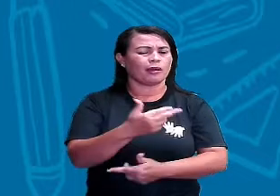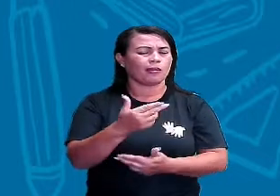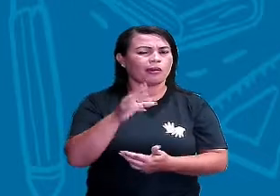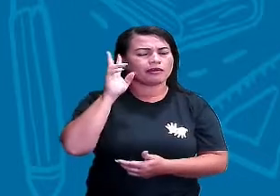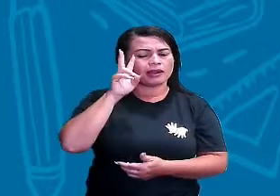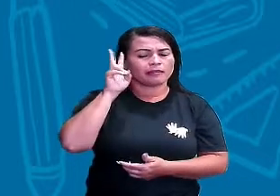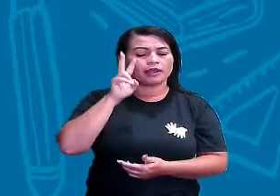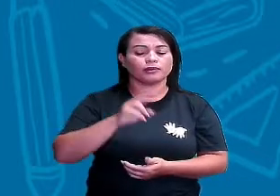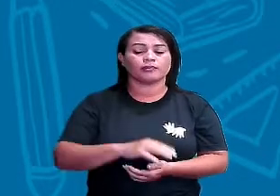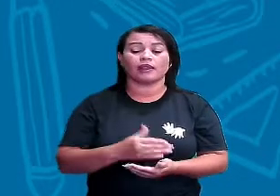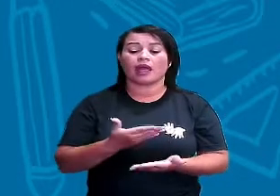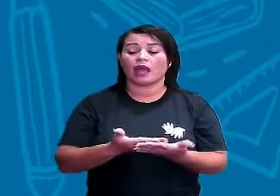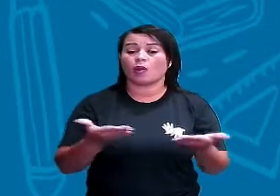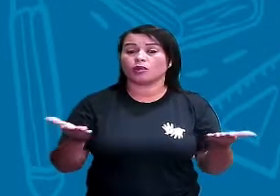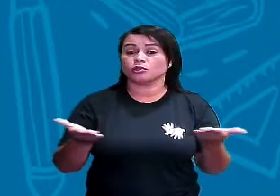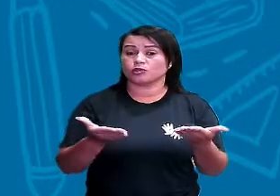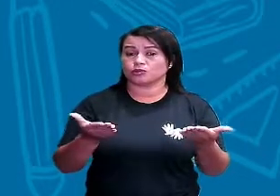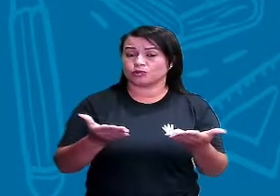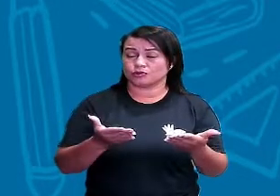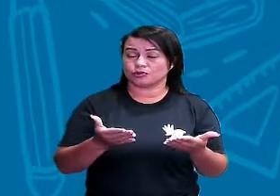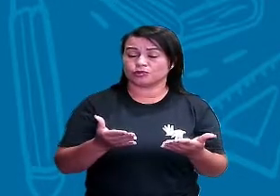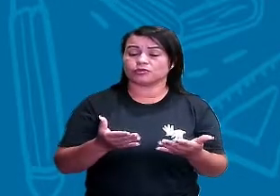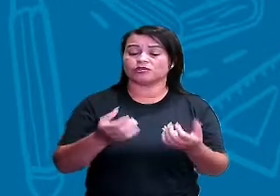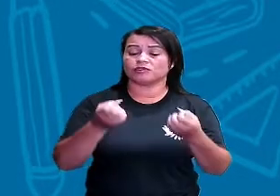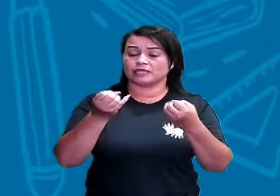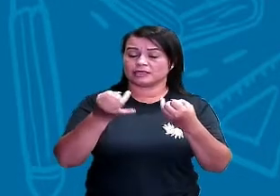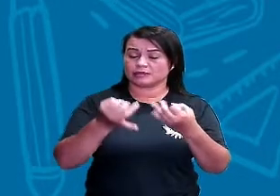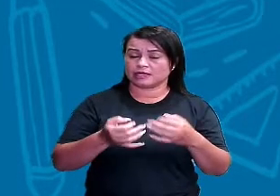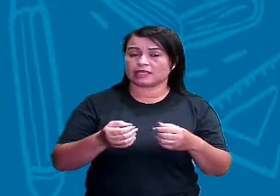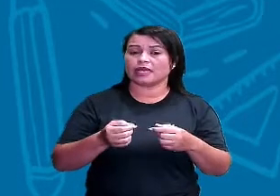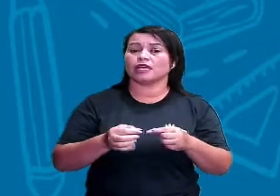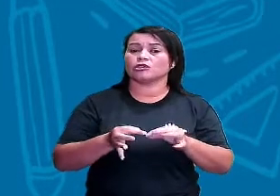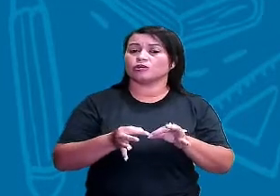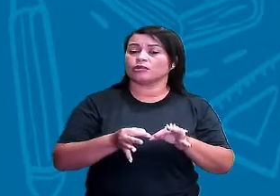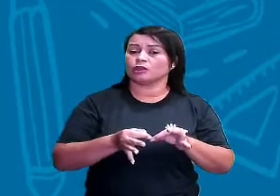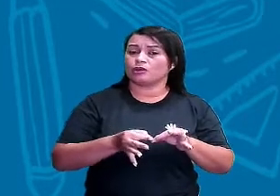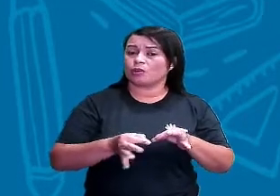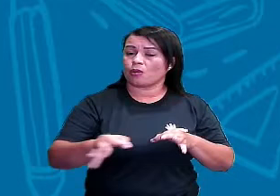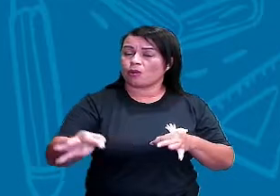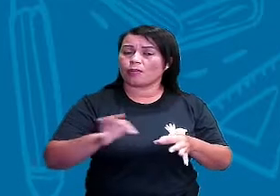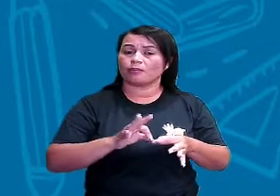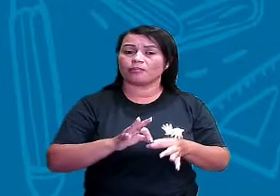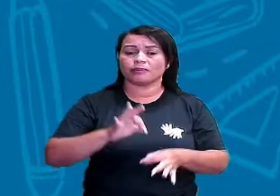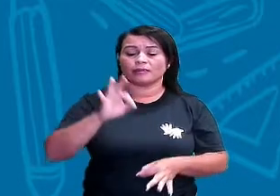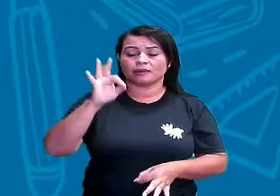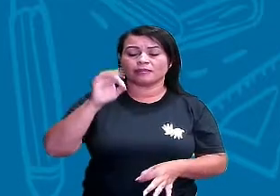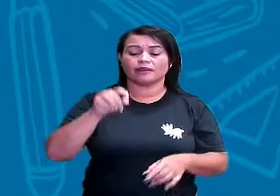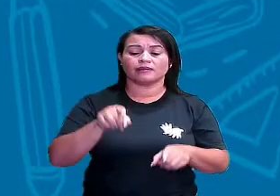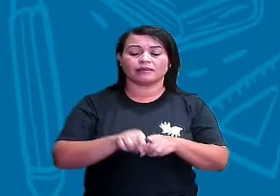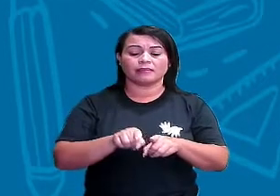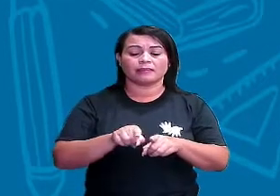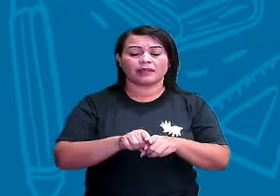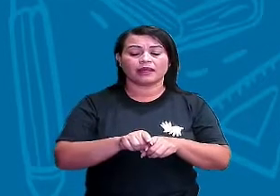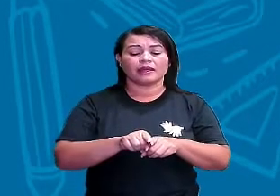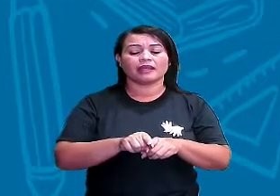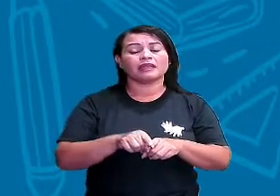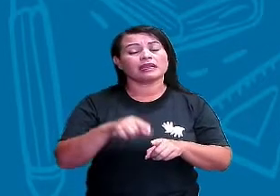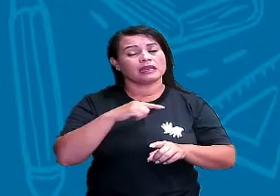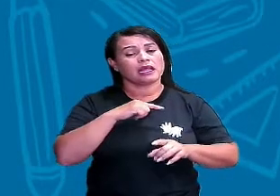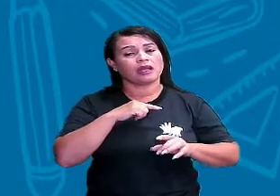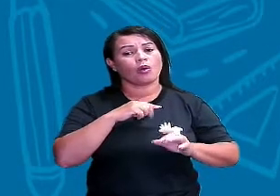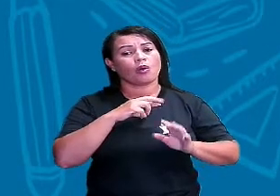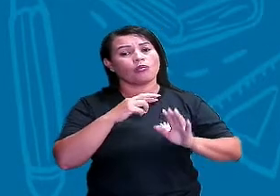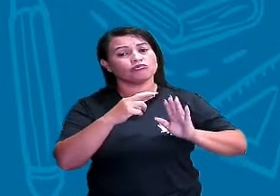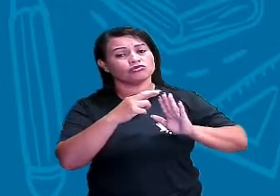de hoje é sobre as unidades de medidas de comprimento, que são padronizadas e não